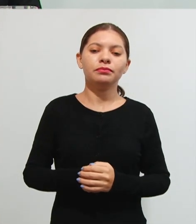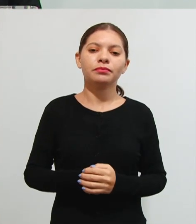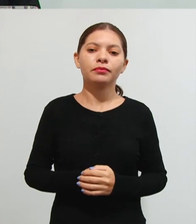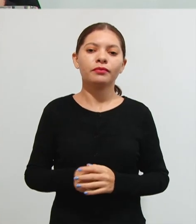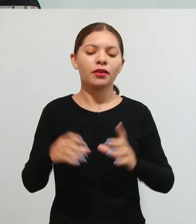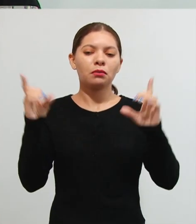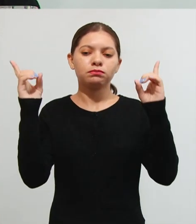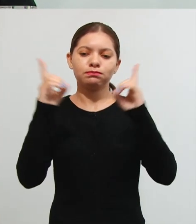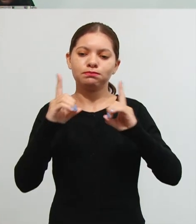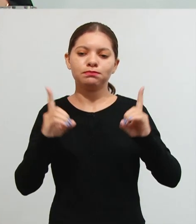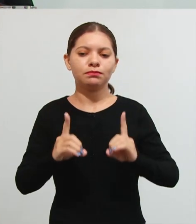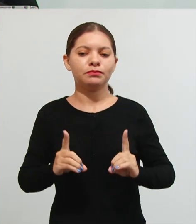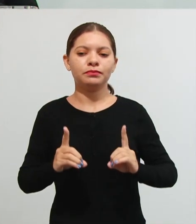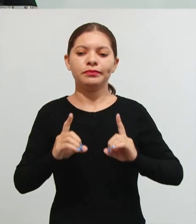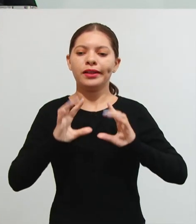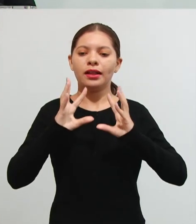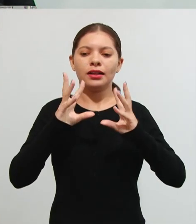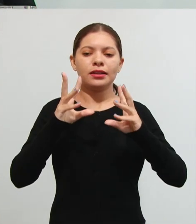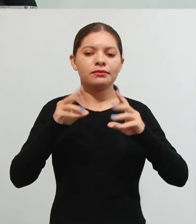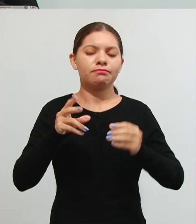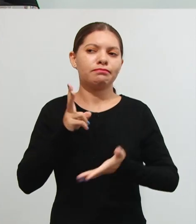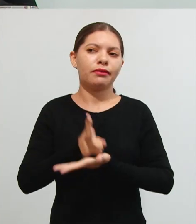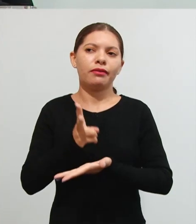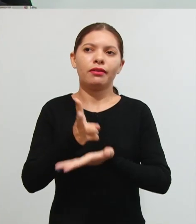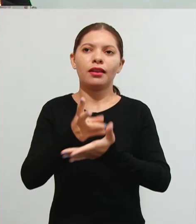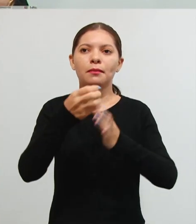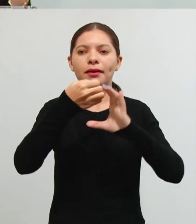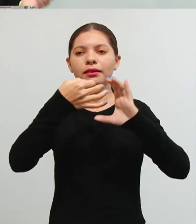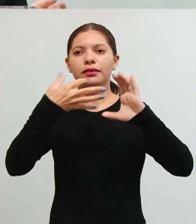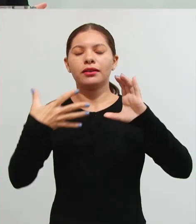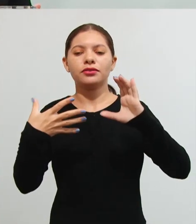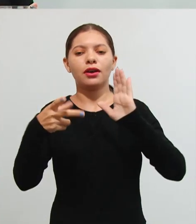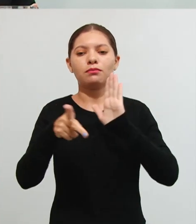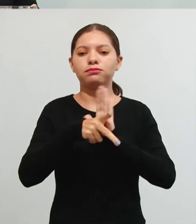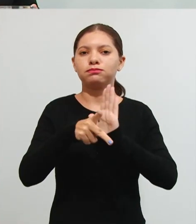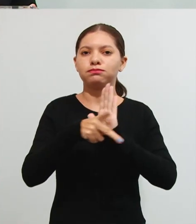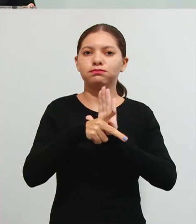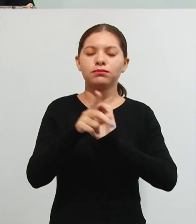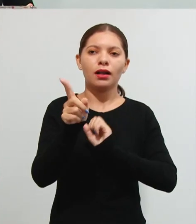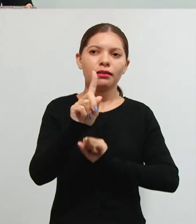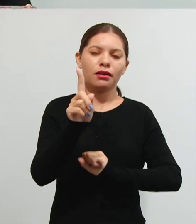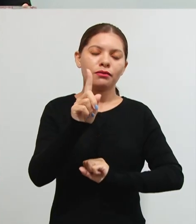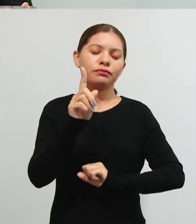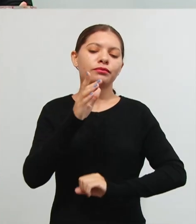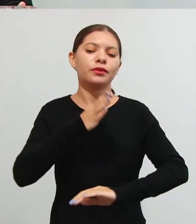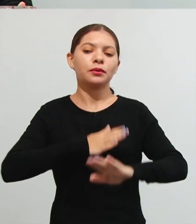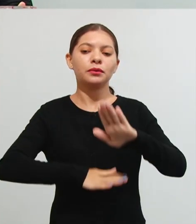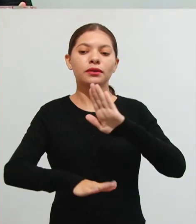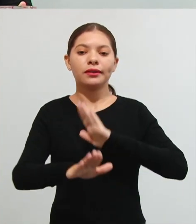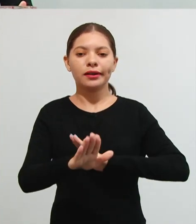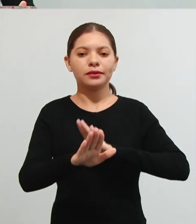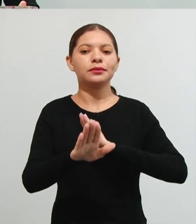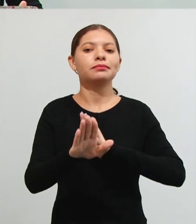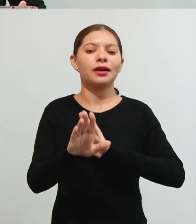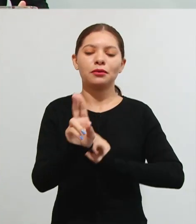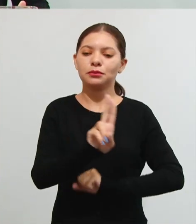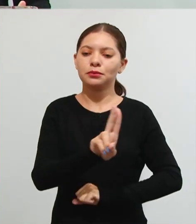Todo autista tem todas essas características, né? Nós temos que cuidar muito bem com a questão dos rótulos.